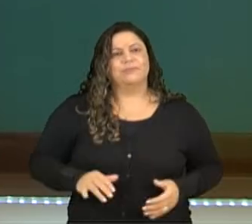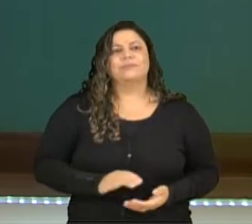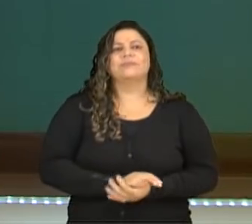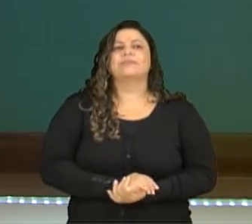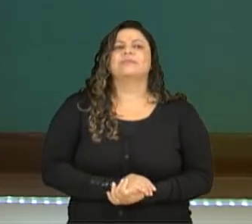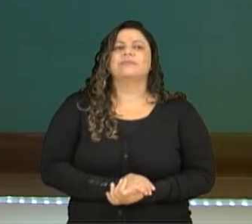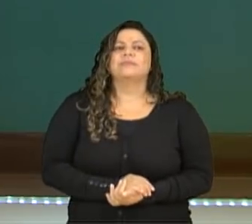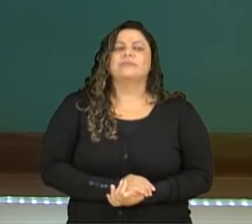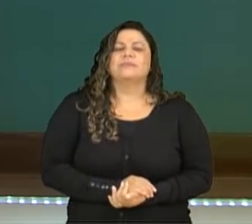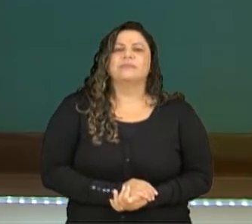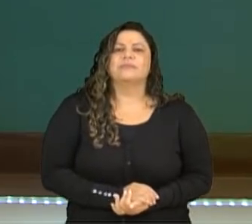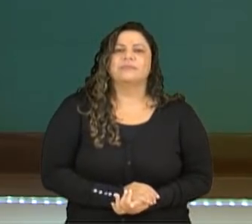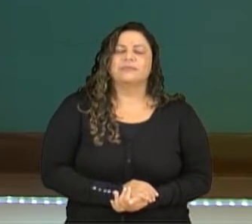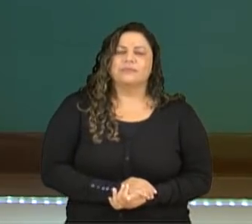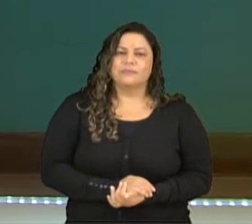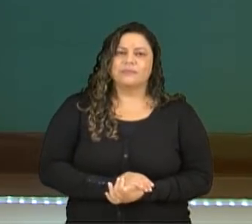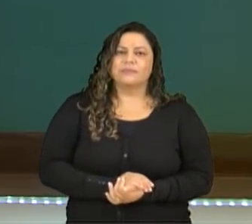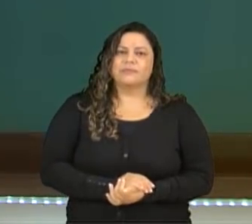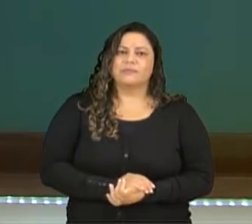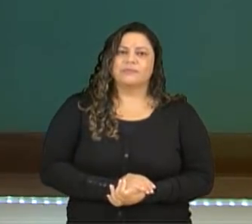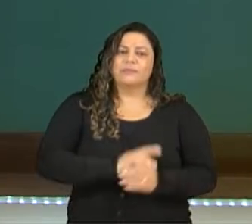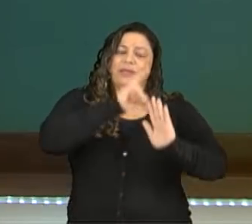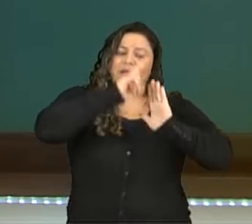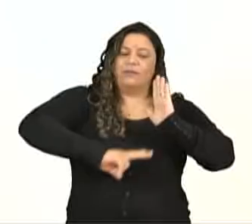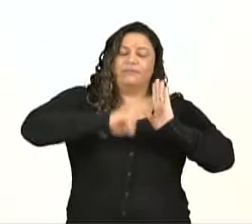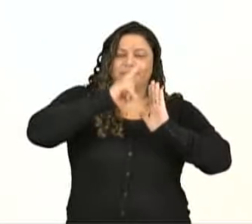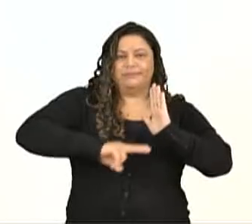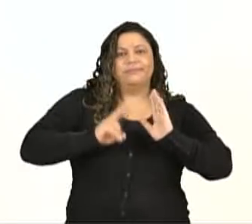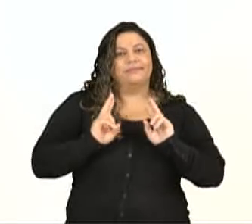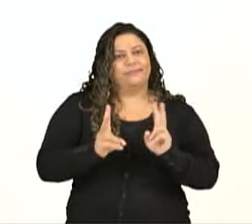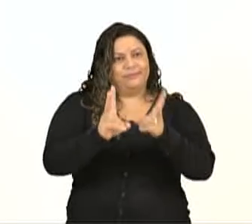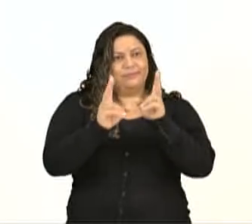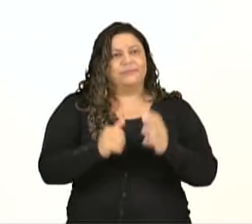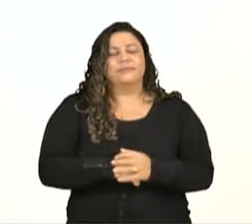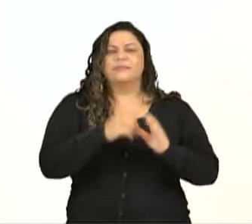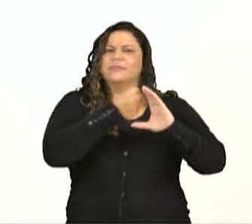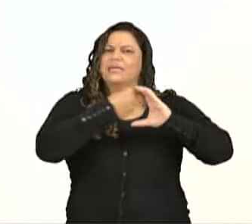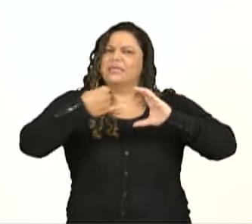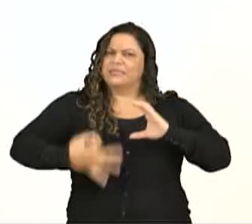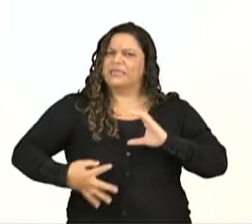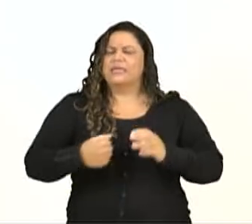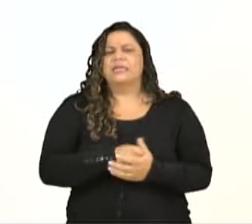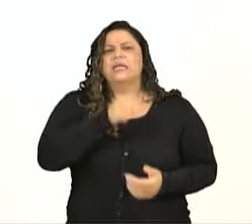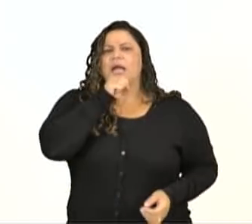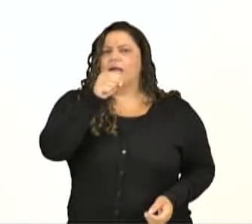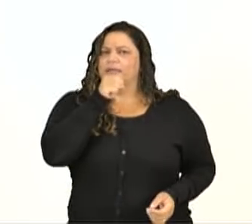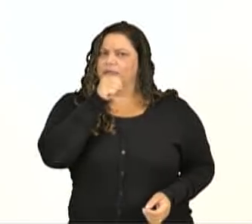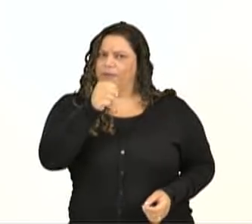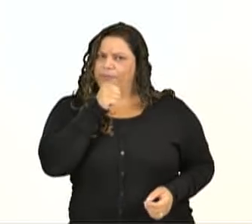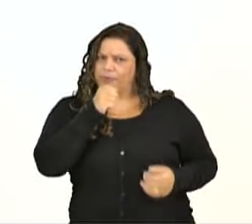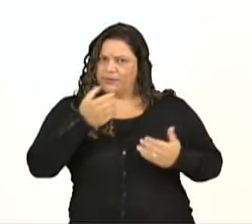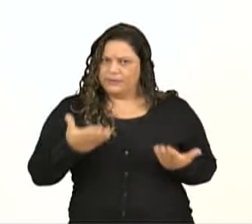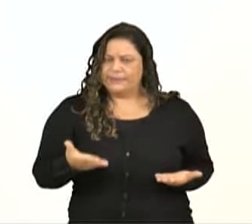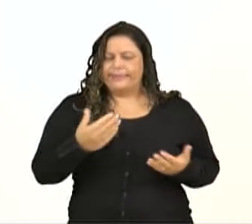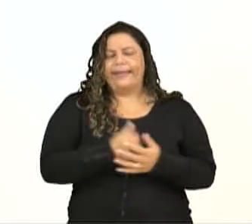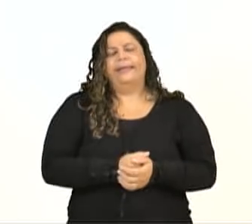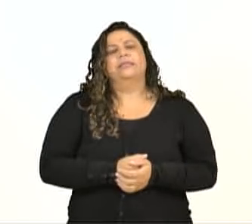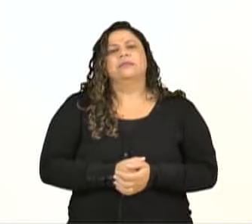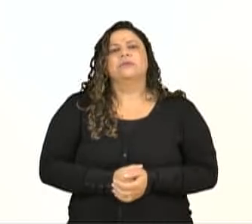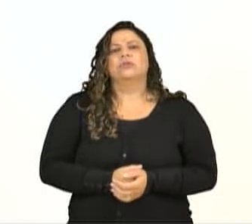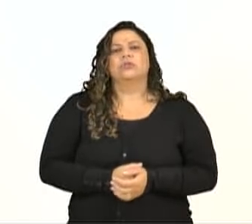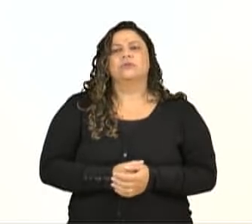Tá? Vamos seguir com a nossa leitura. E as características da reportagem? A reportagem